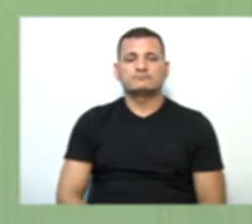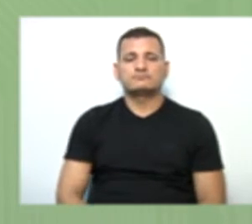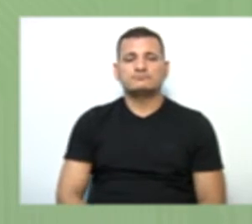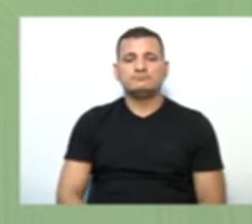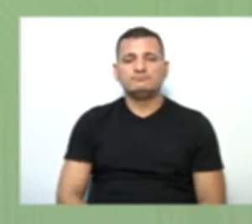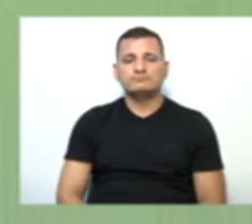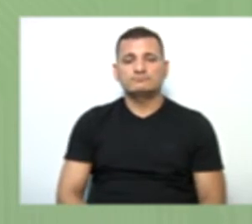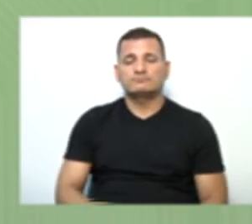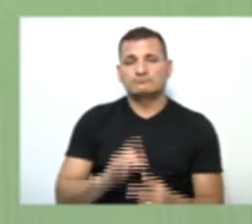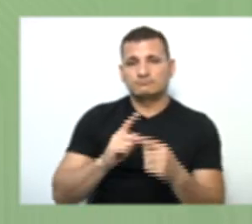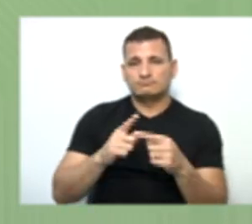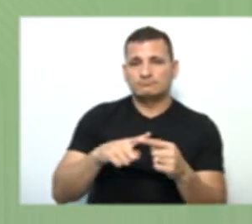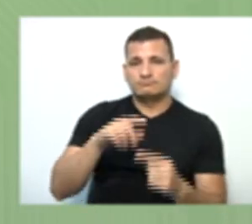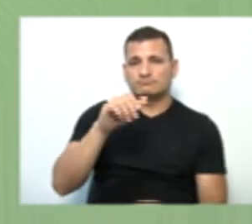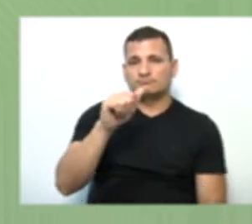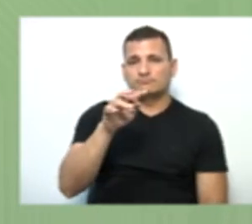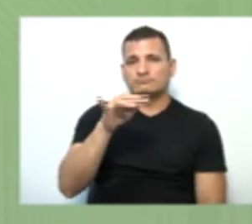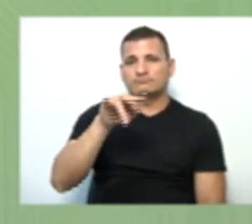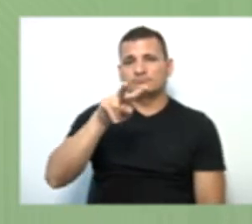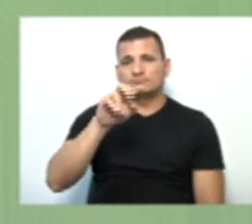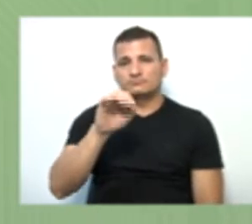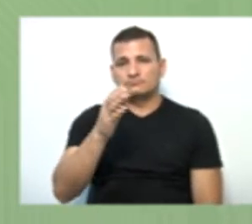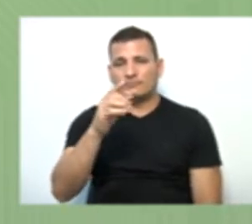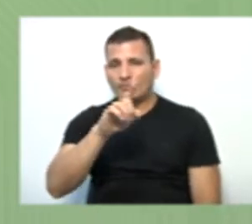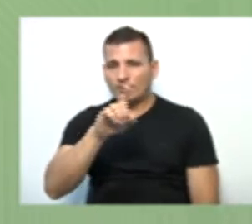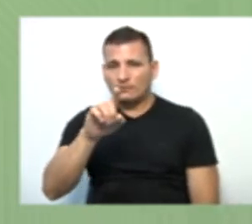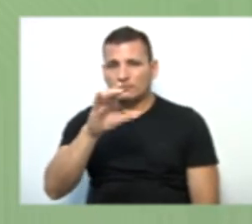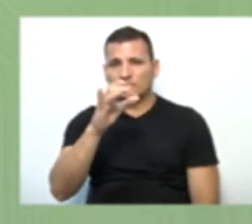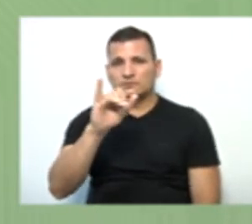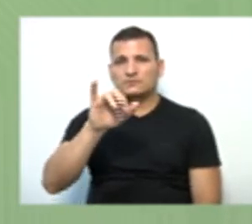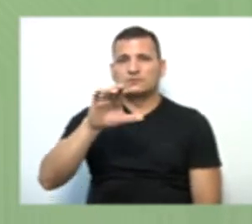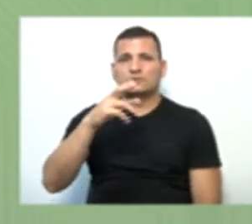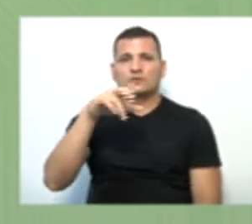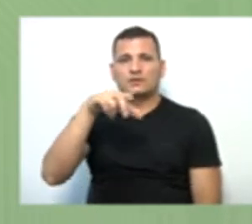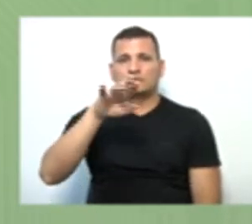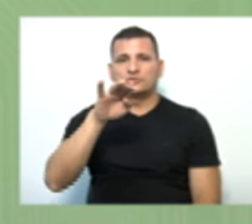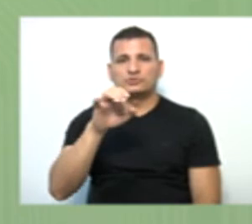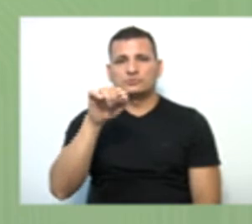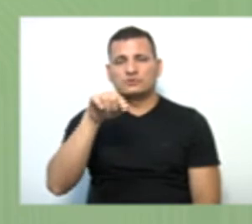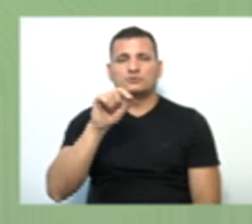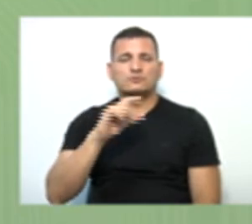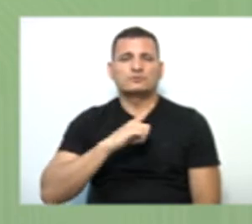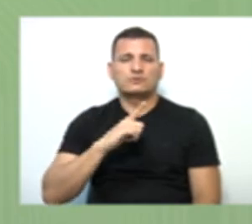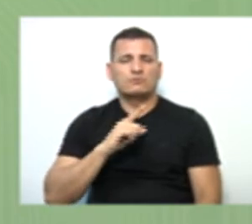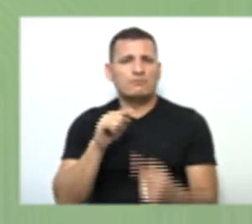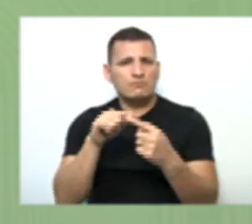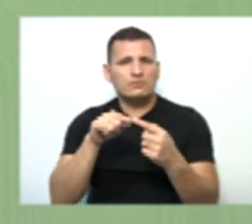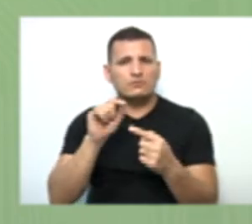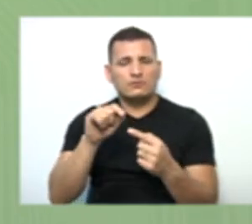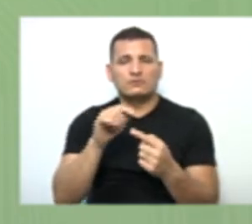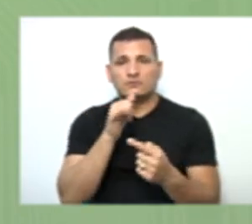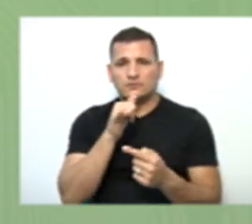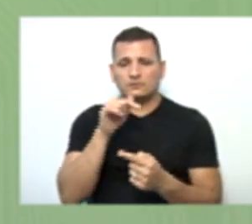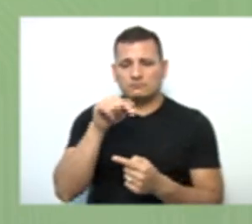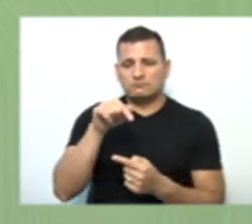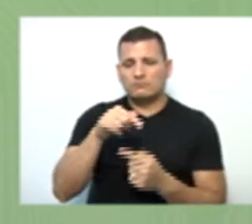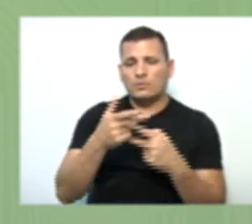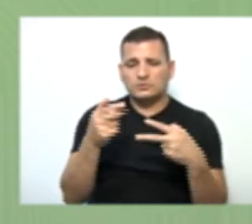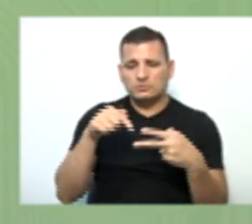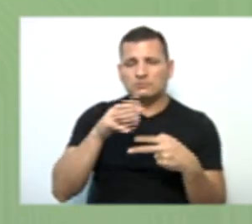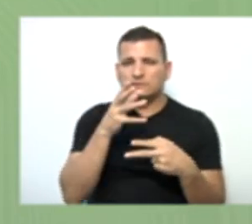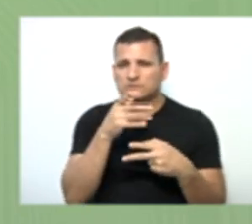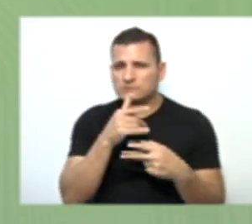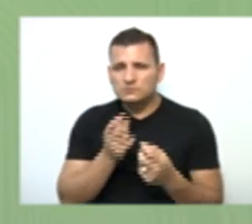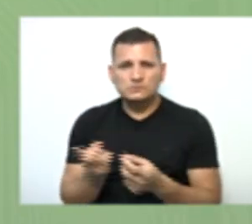O ativo não circulante está associado à conversibilidade. Quanto mais eu demorar a transformar ela em dinheiro,